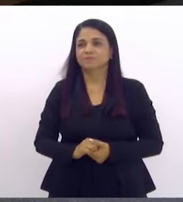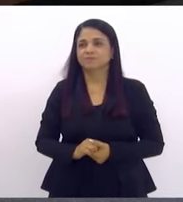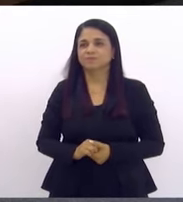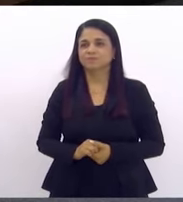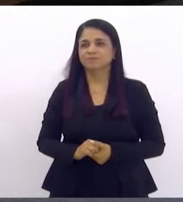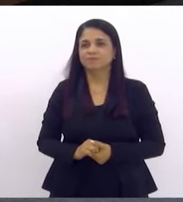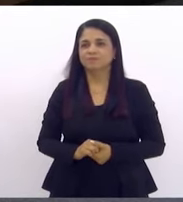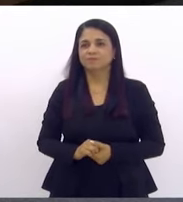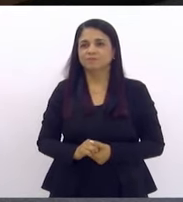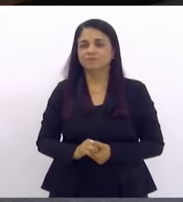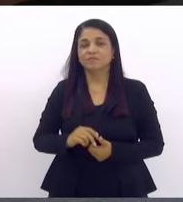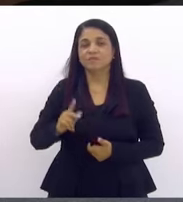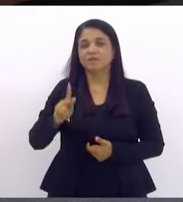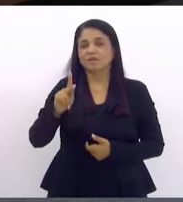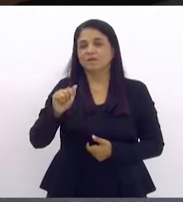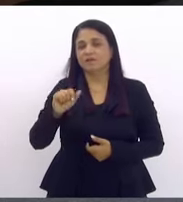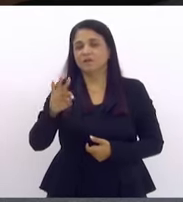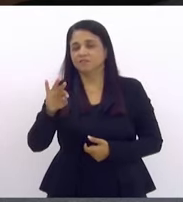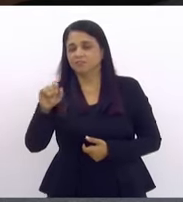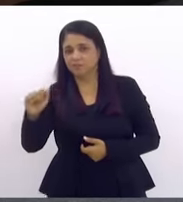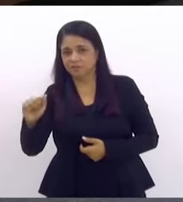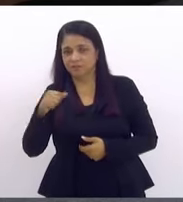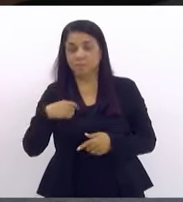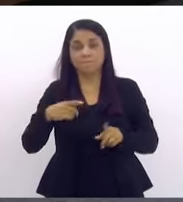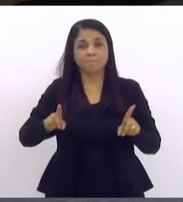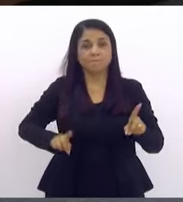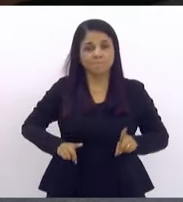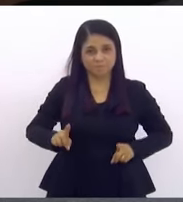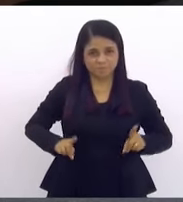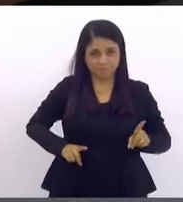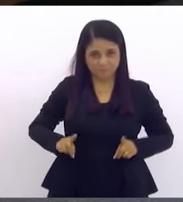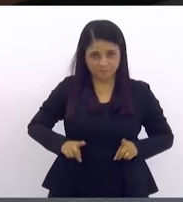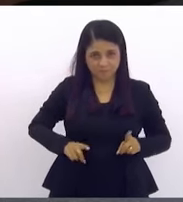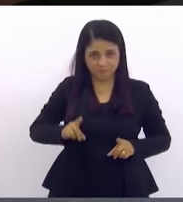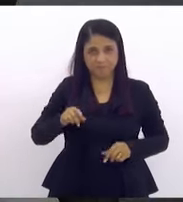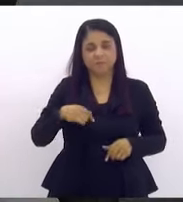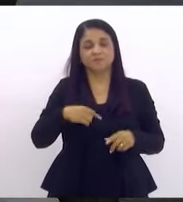homenageado Cátia triller prima do